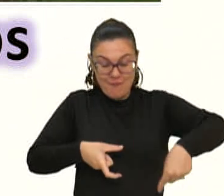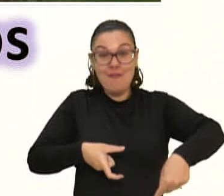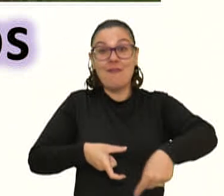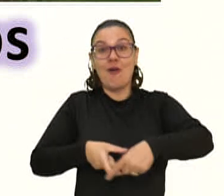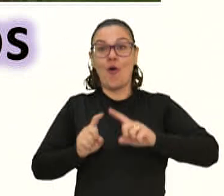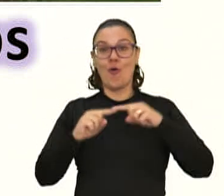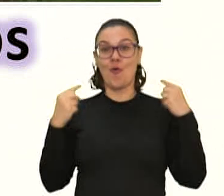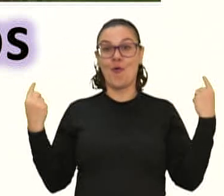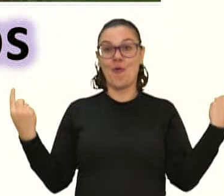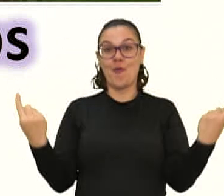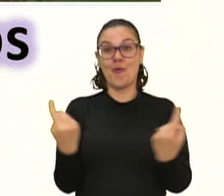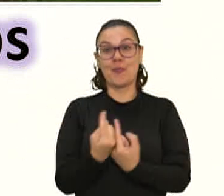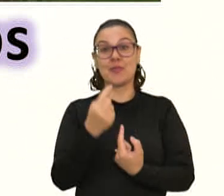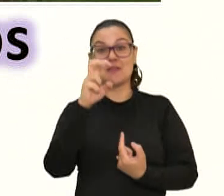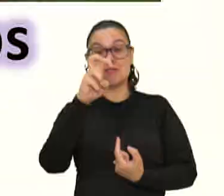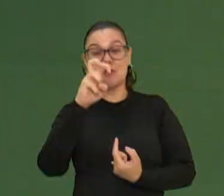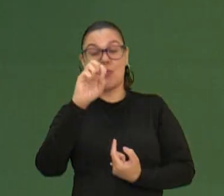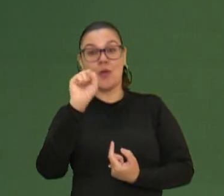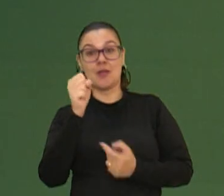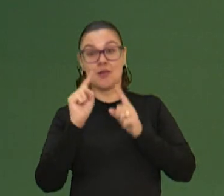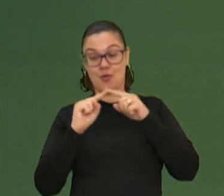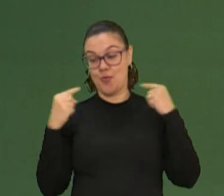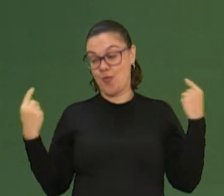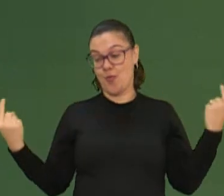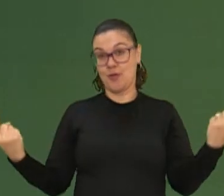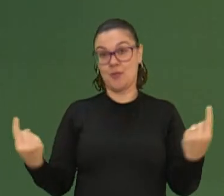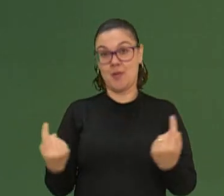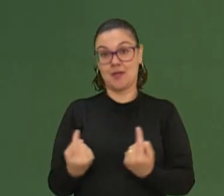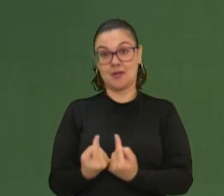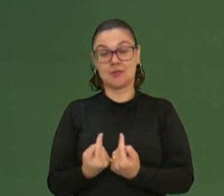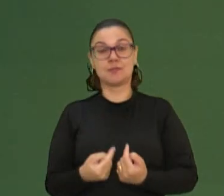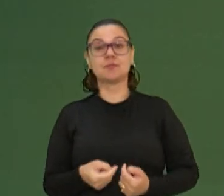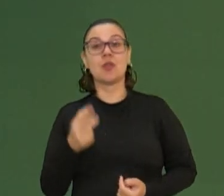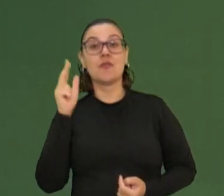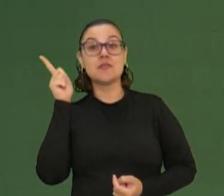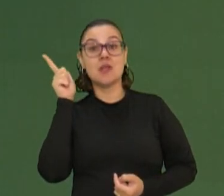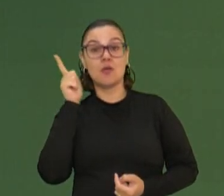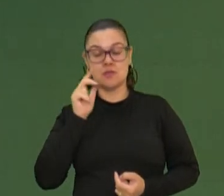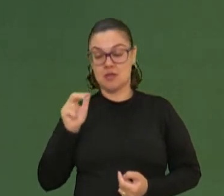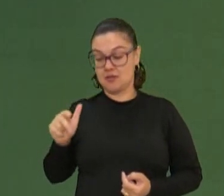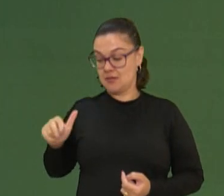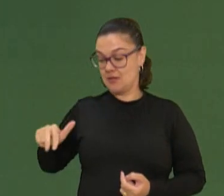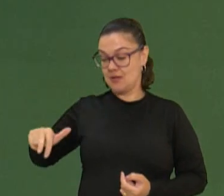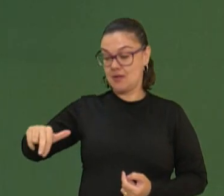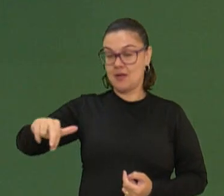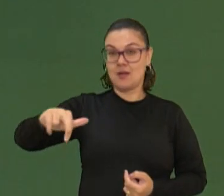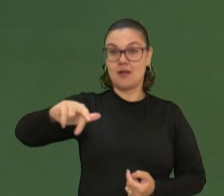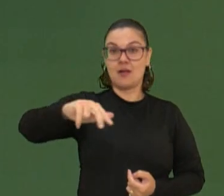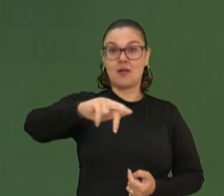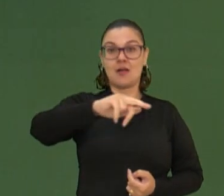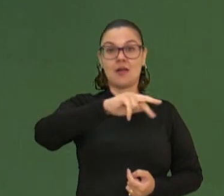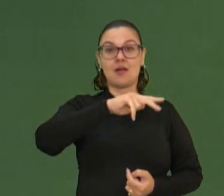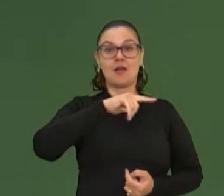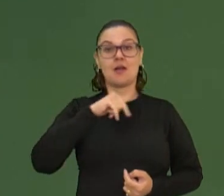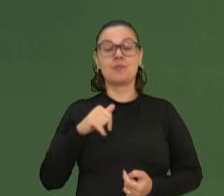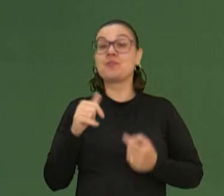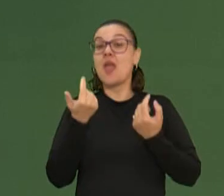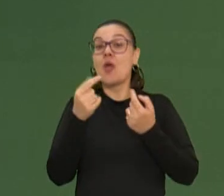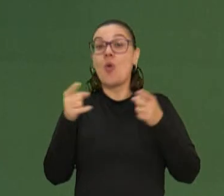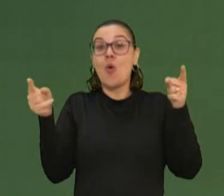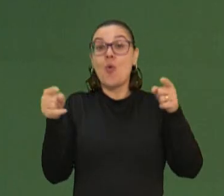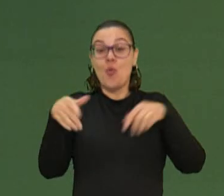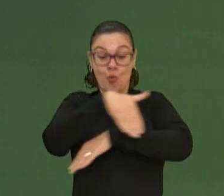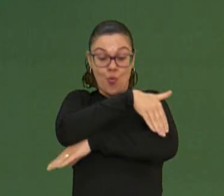imaginou, gente? A árvore tem um contorno de 58 metros. Você caminhar ao redor dessa árvore é a mesma coisa que andar meia quadra.